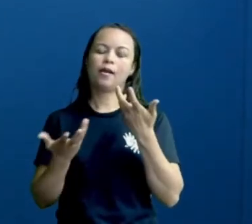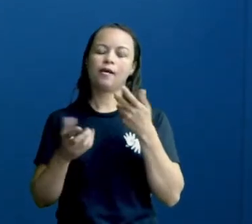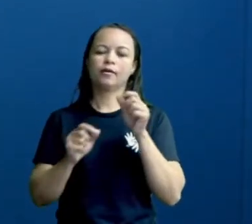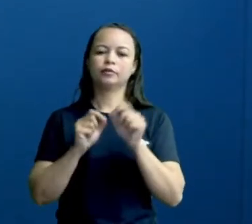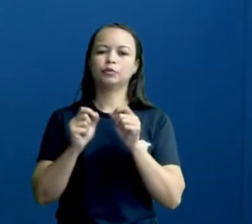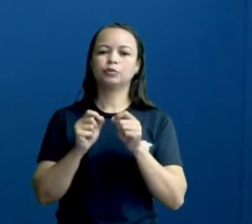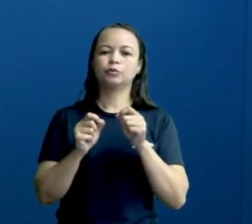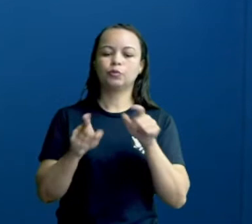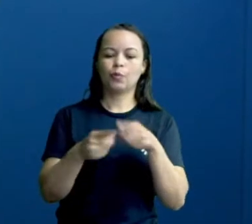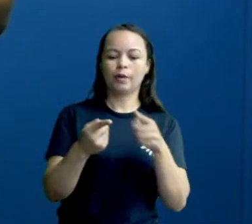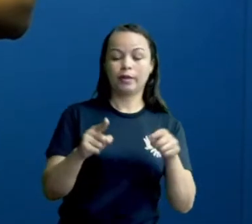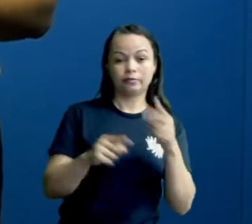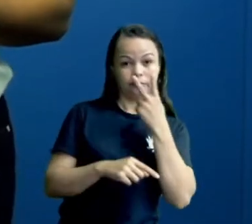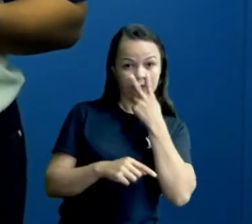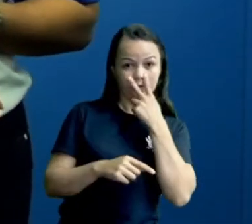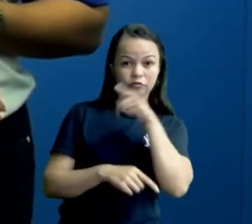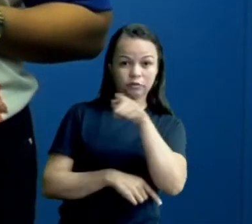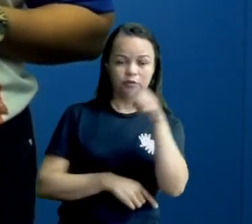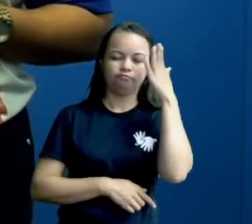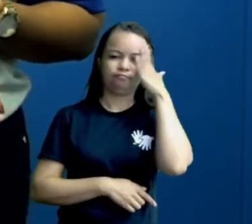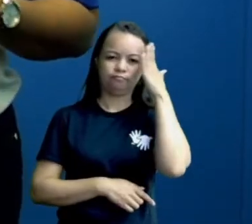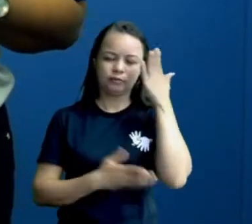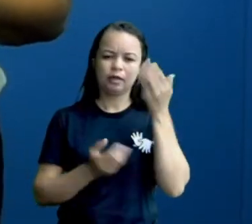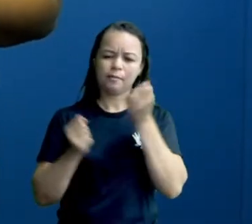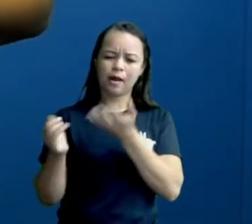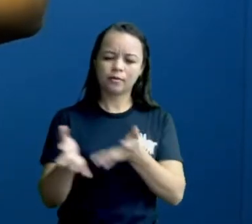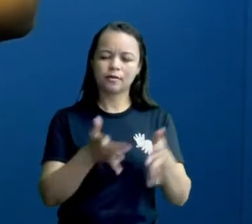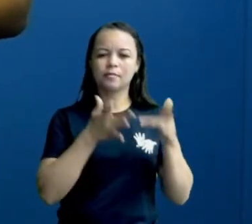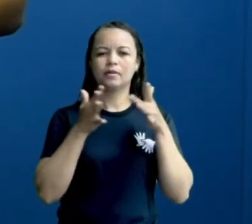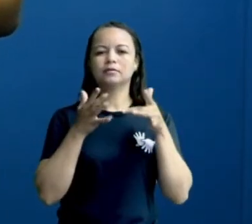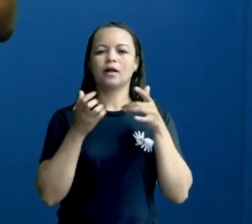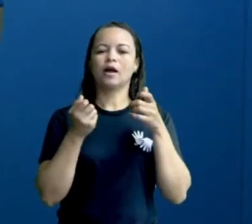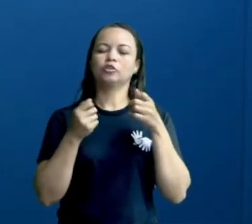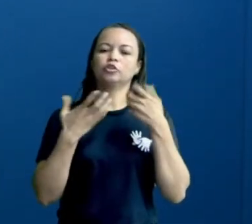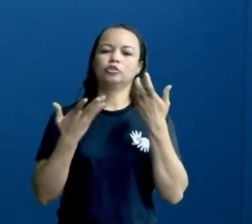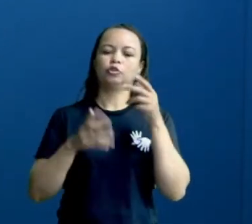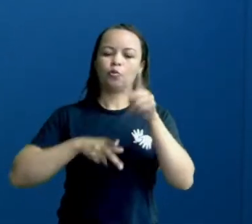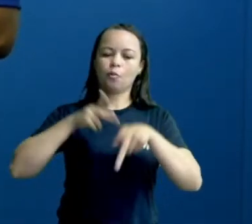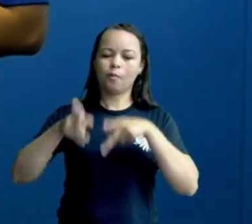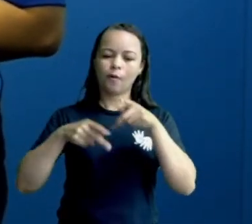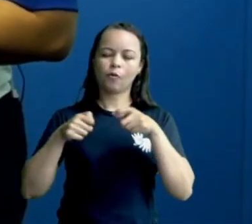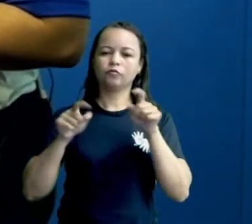aconteceu na história e passa a mensagem daquele povo na música.